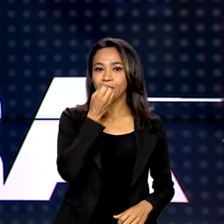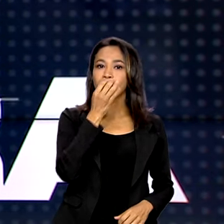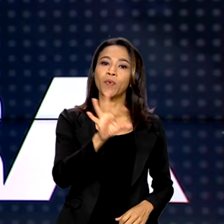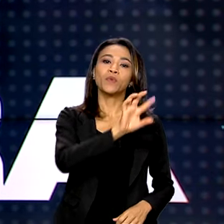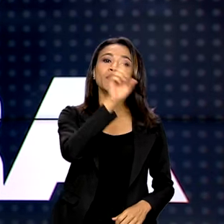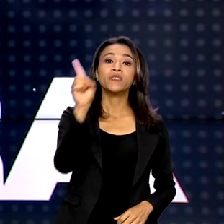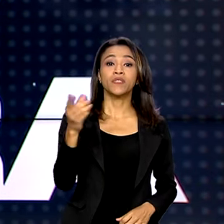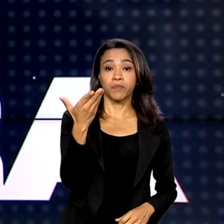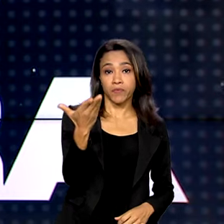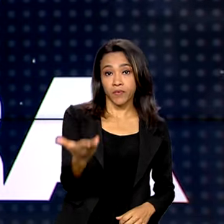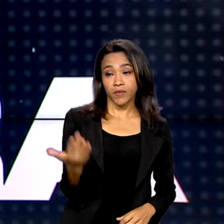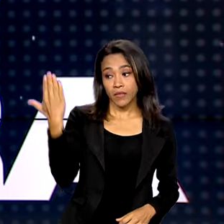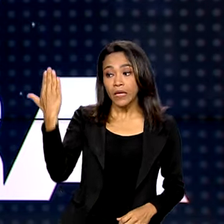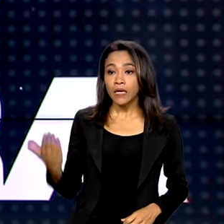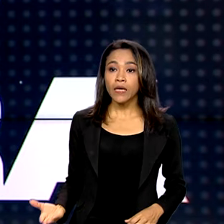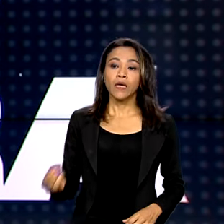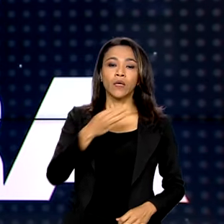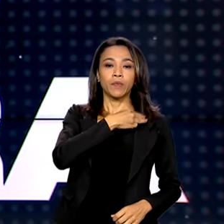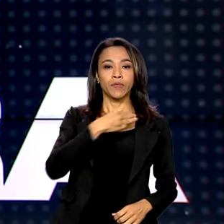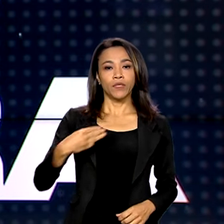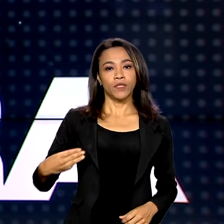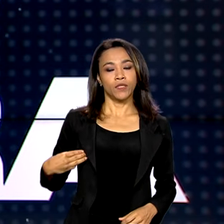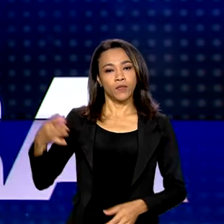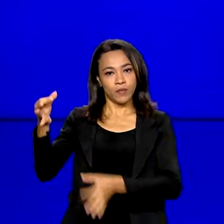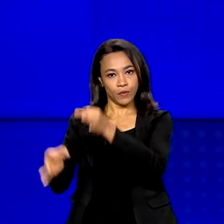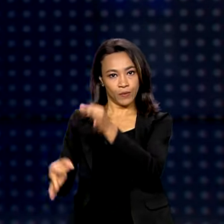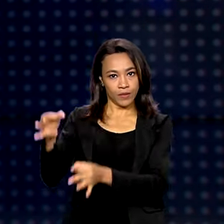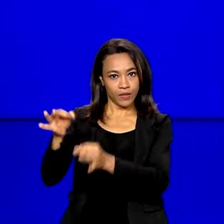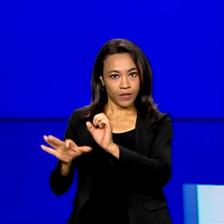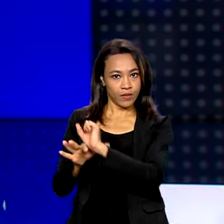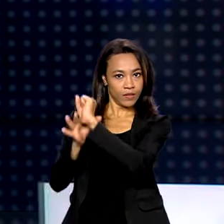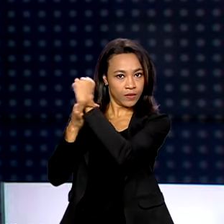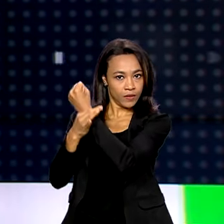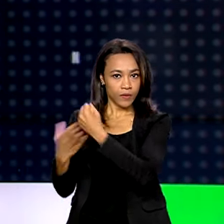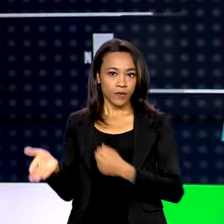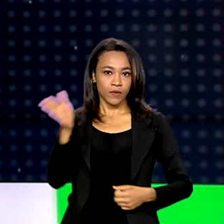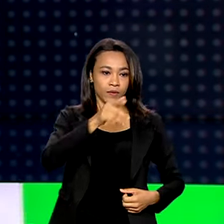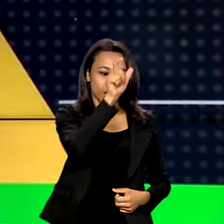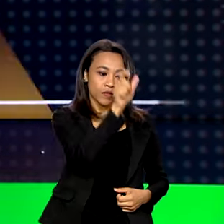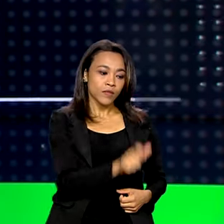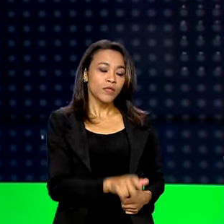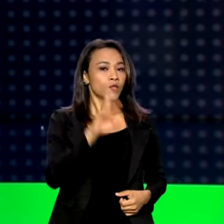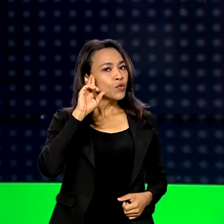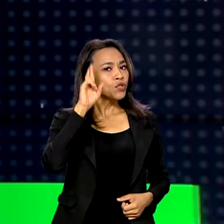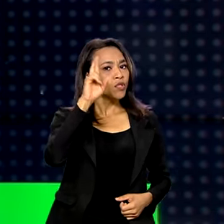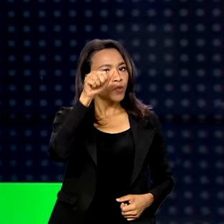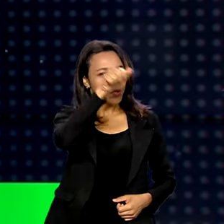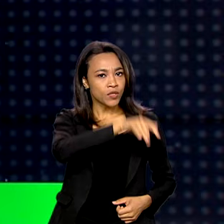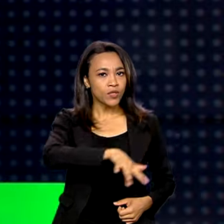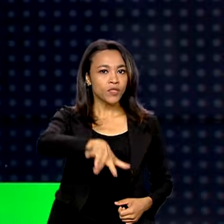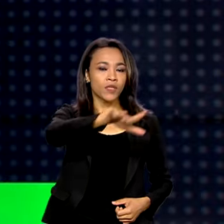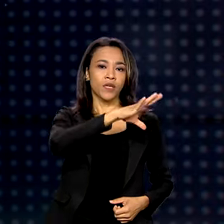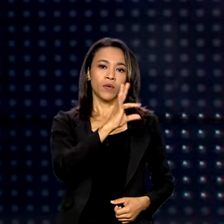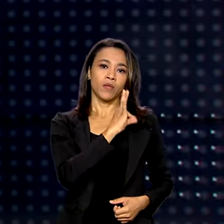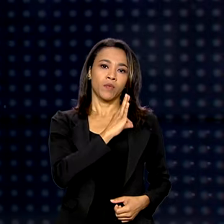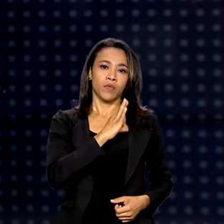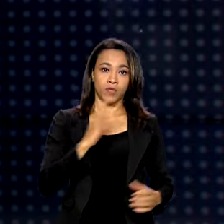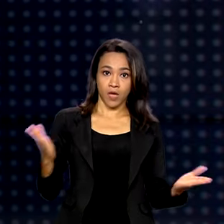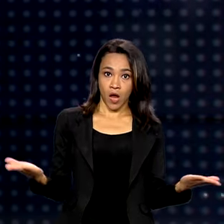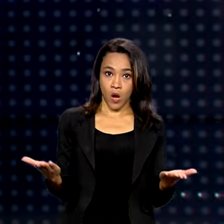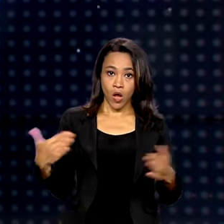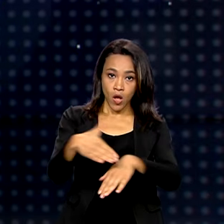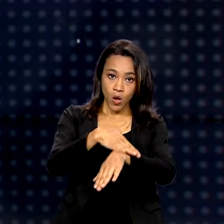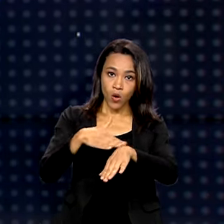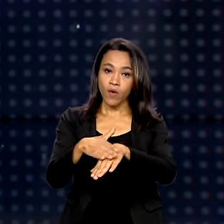dia para você. O ministro da Justiça e Segurança Pública e o diretor-geral da Polícia Federal, Andrei Rodrigues, conversam neste momento